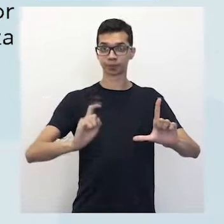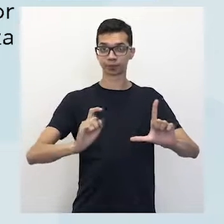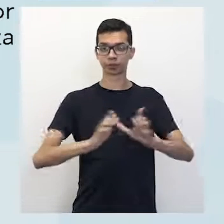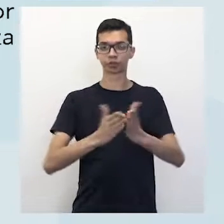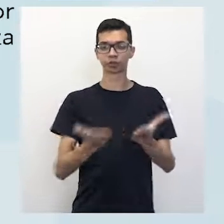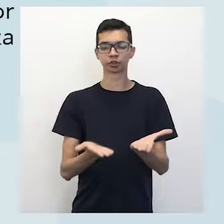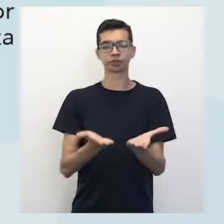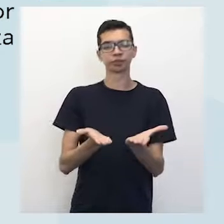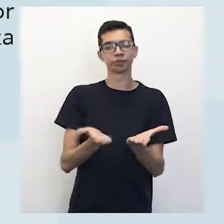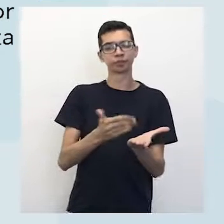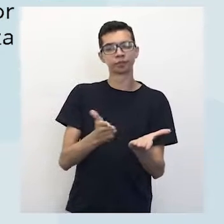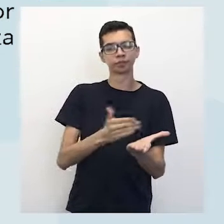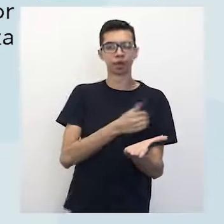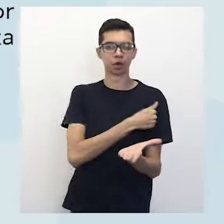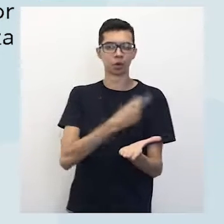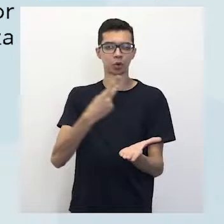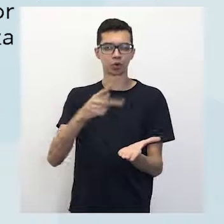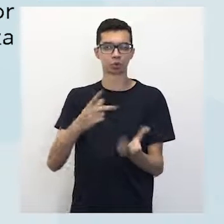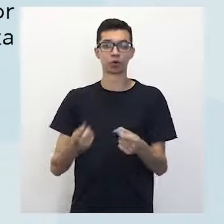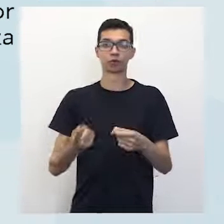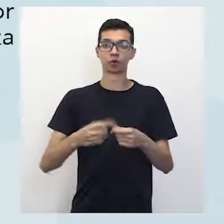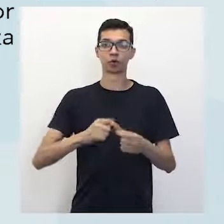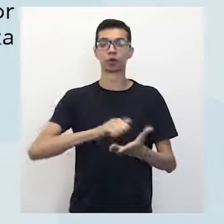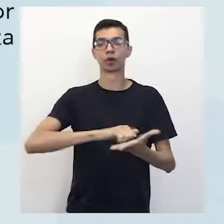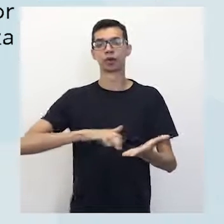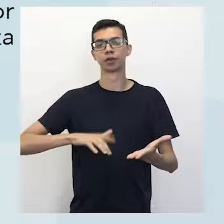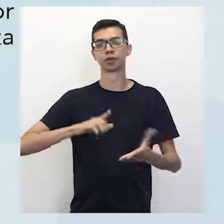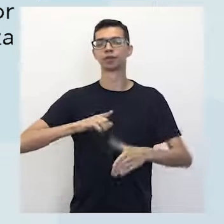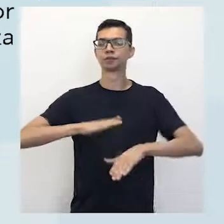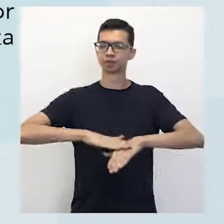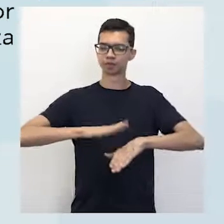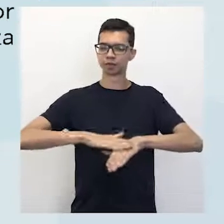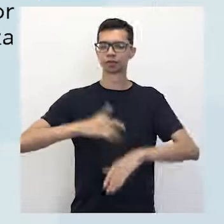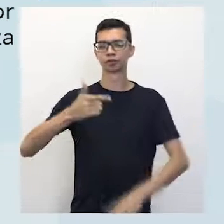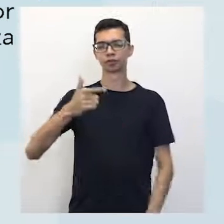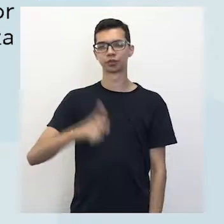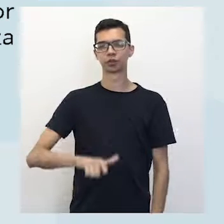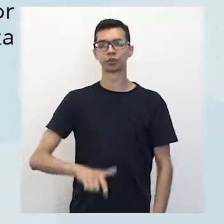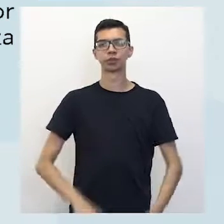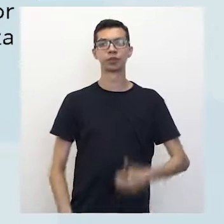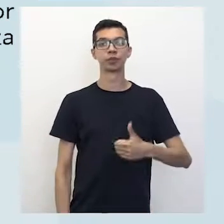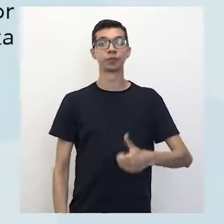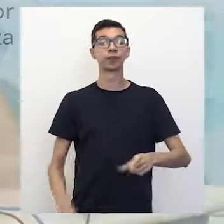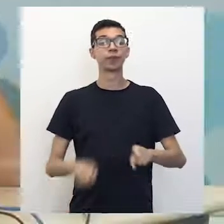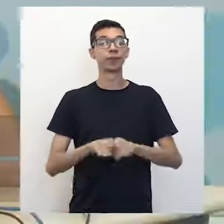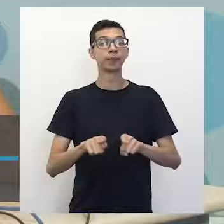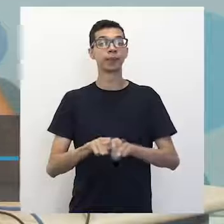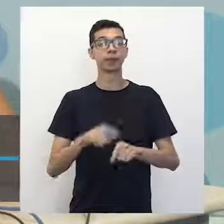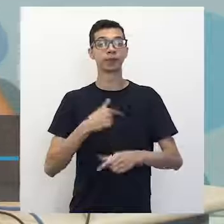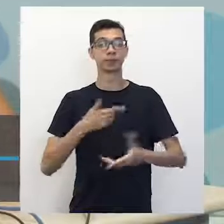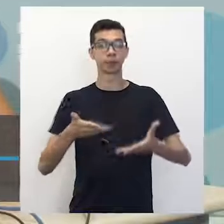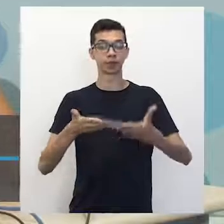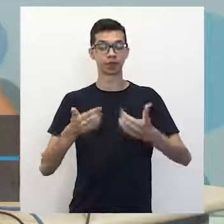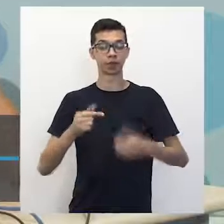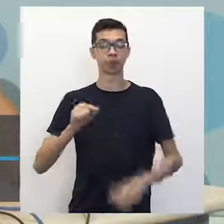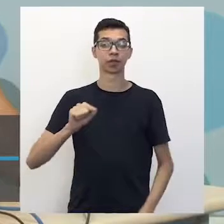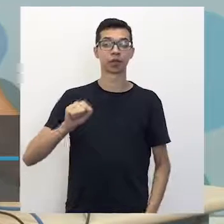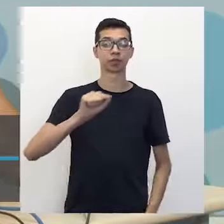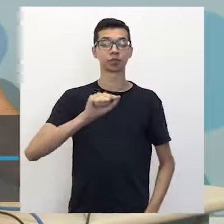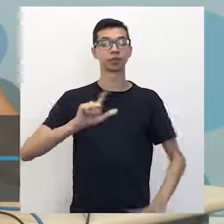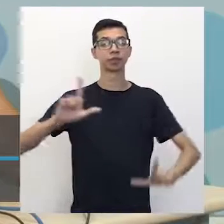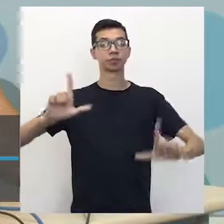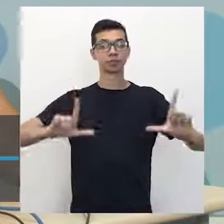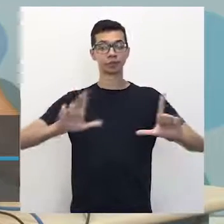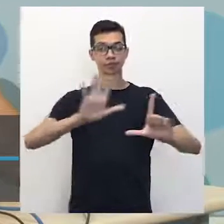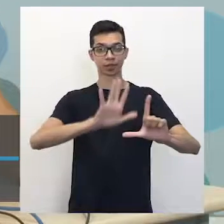aluno, retome as atividades aí. E claro, pessoal, vou pedir aí para colocar na